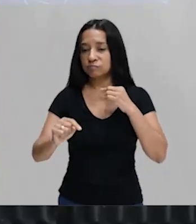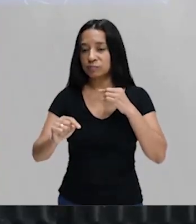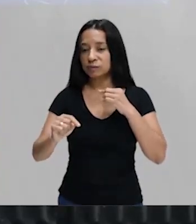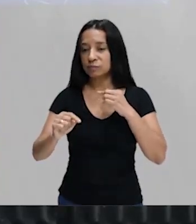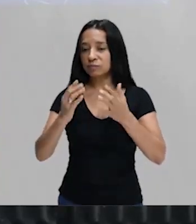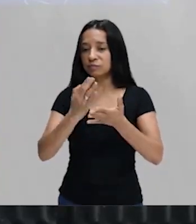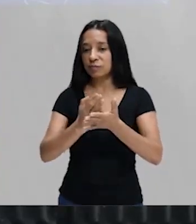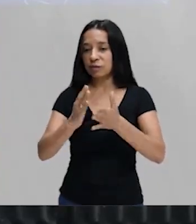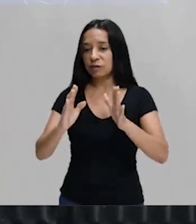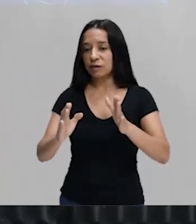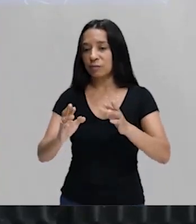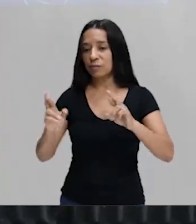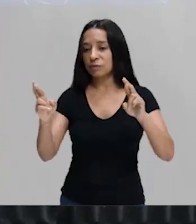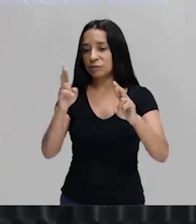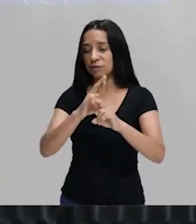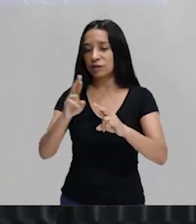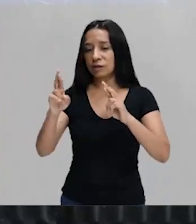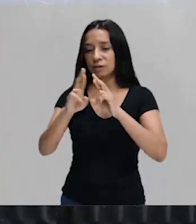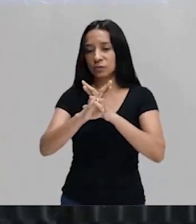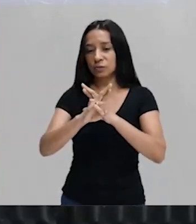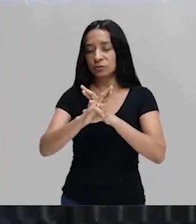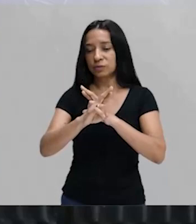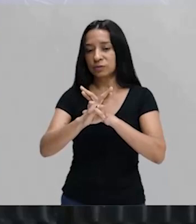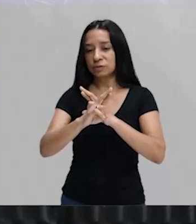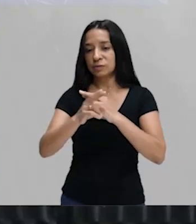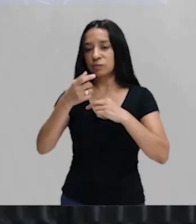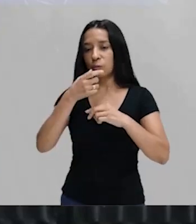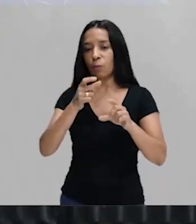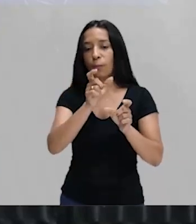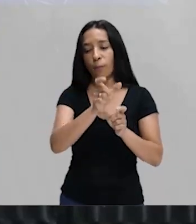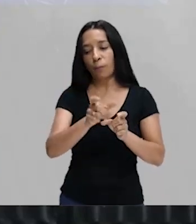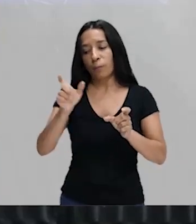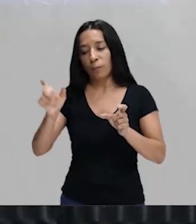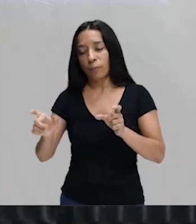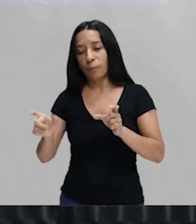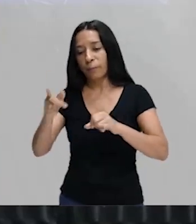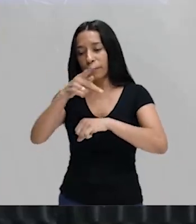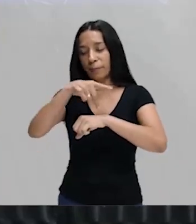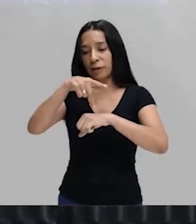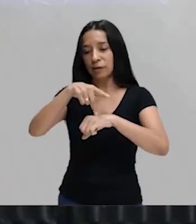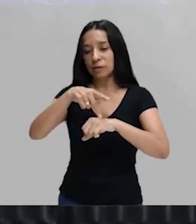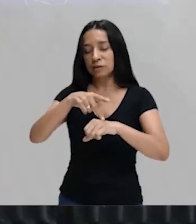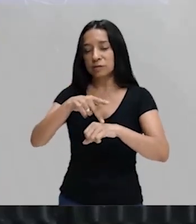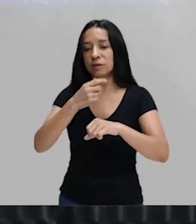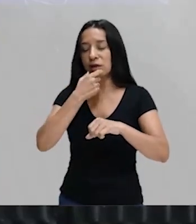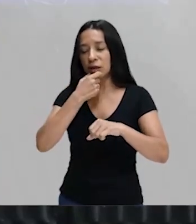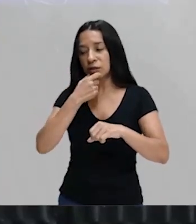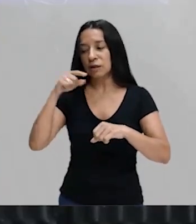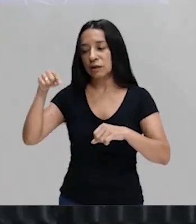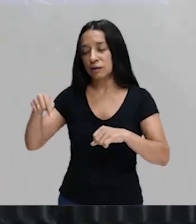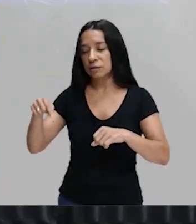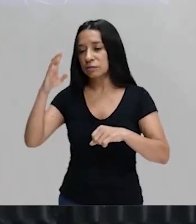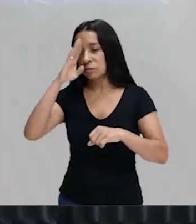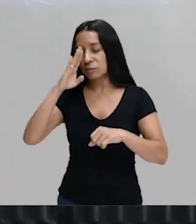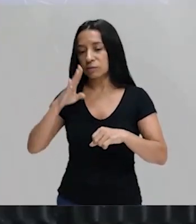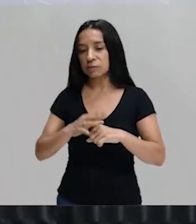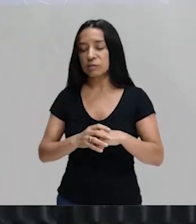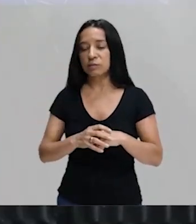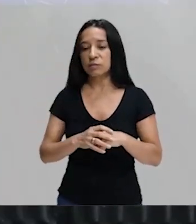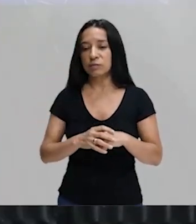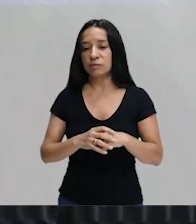entre a Inglaterra e Brasil. Ou seja, a questão Christian, que ela se dá a partir de